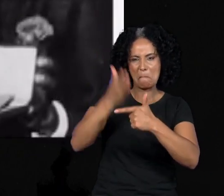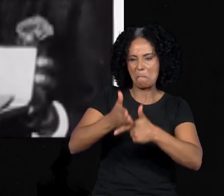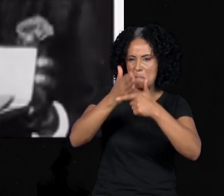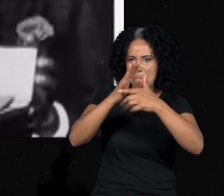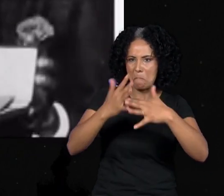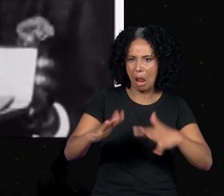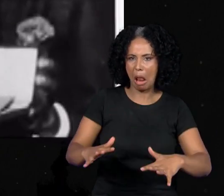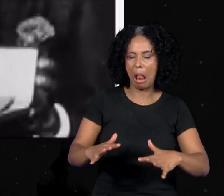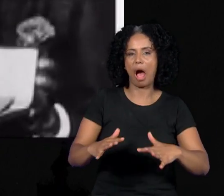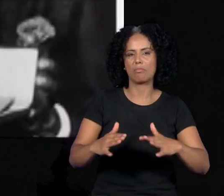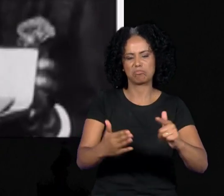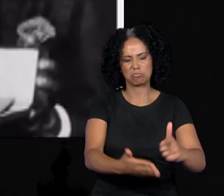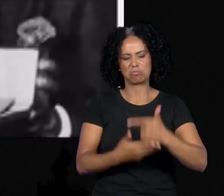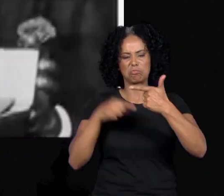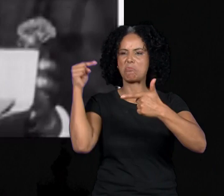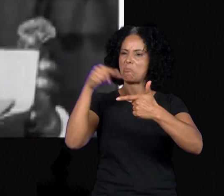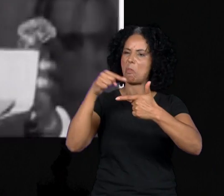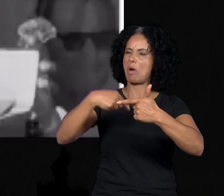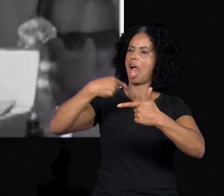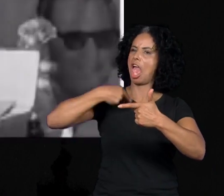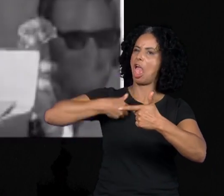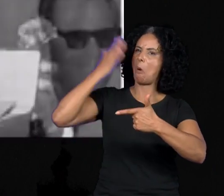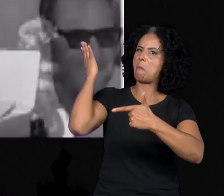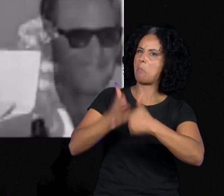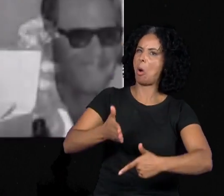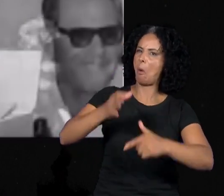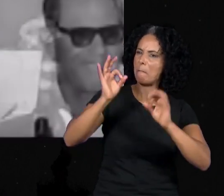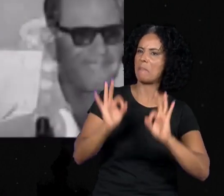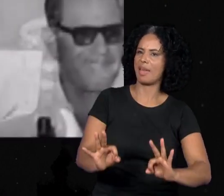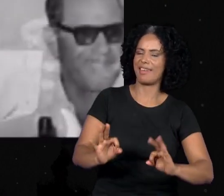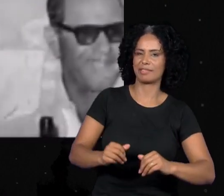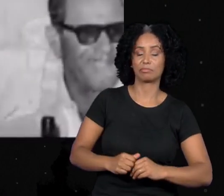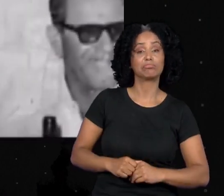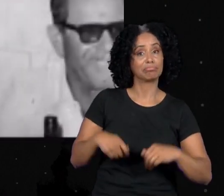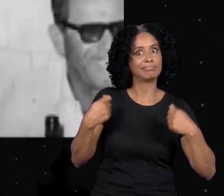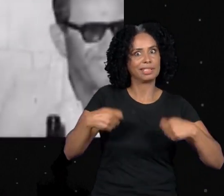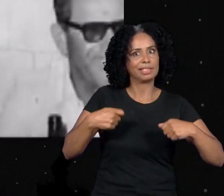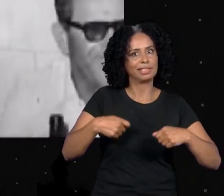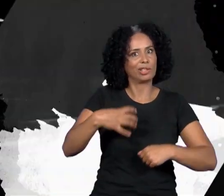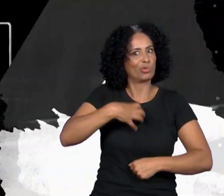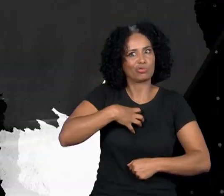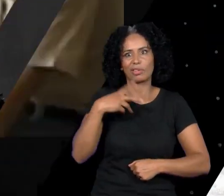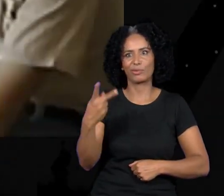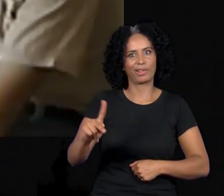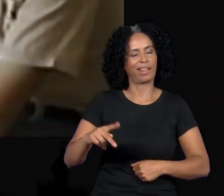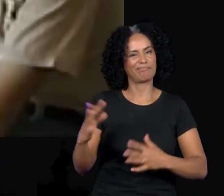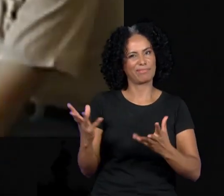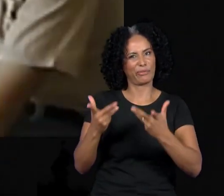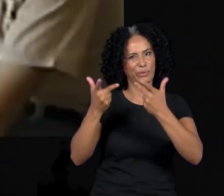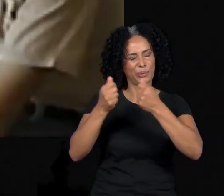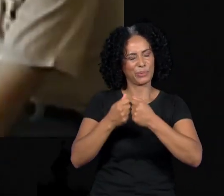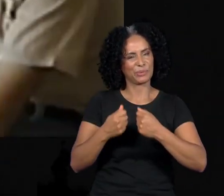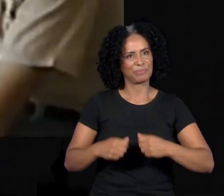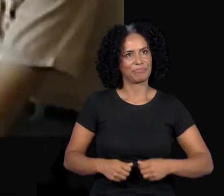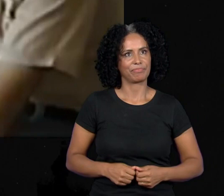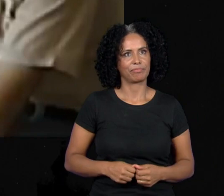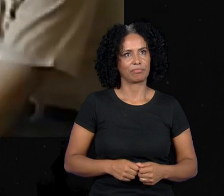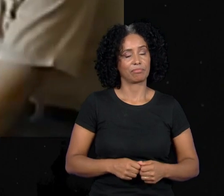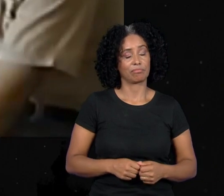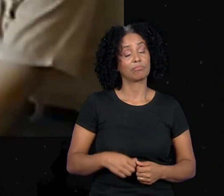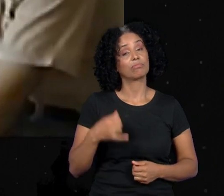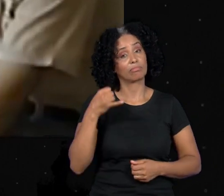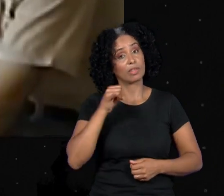a cobra e mostra a cobra, ó. A gente achava isso, assim, fantástico. A quem cabe a